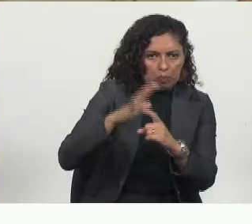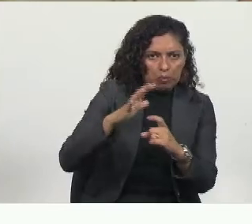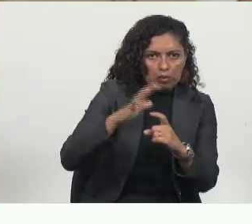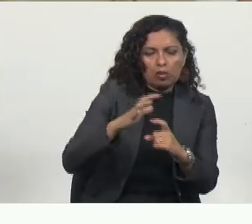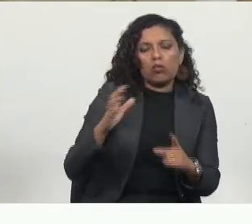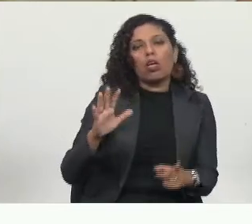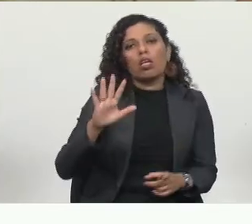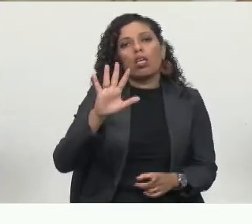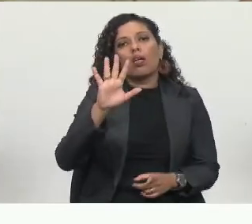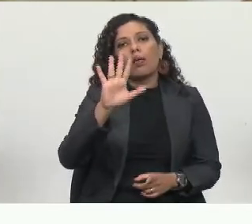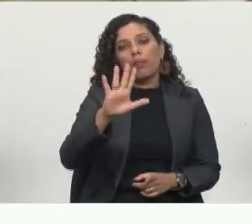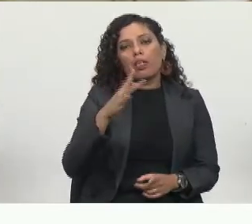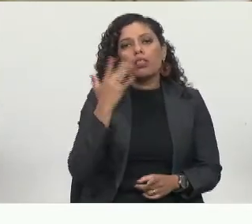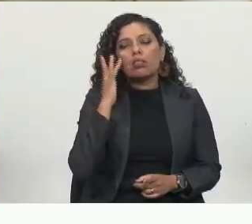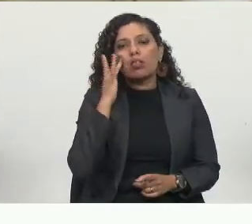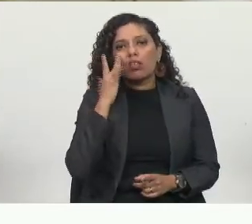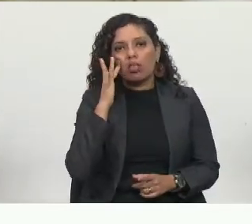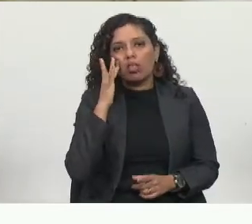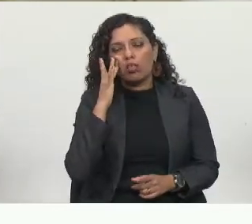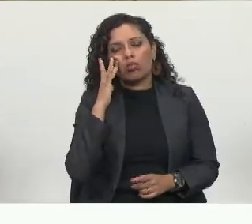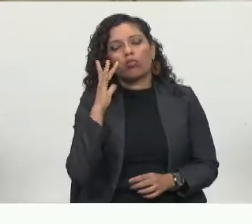Então é isso, eu sou a favor mesmo,